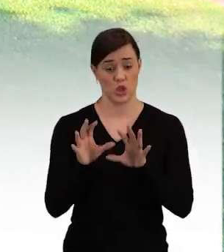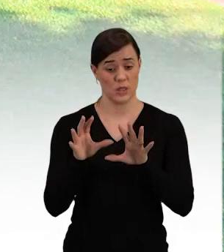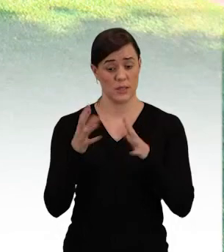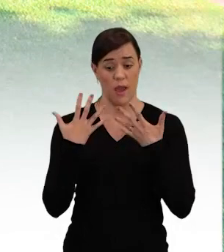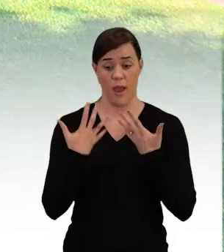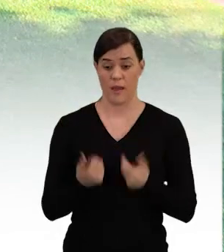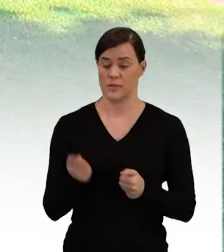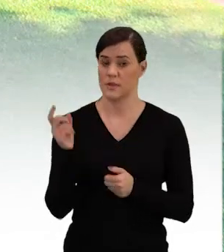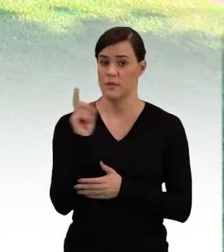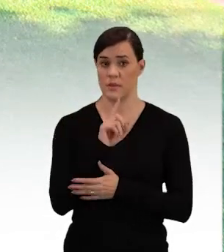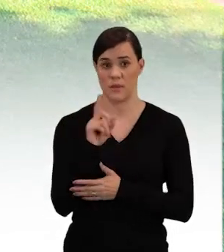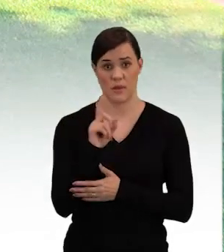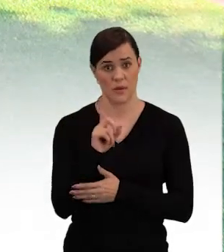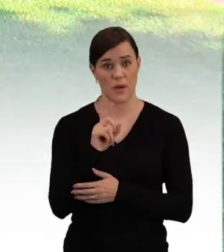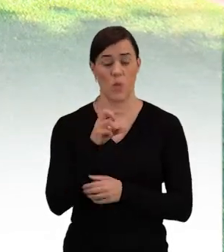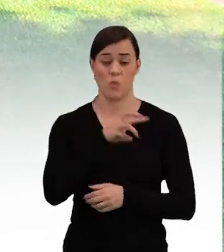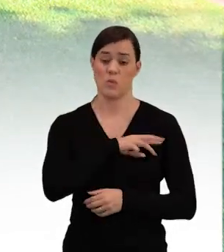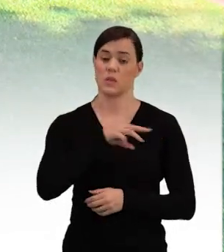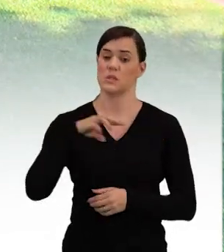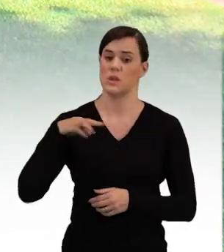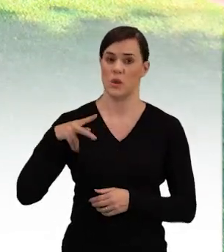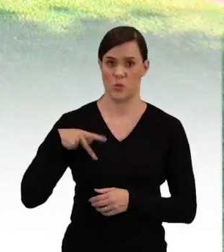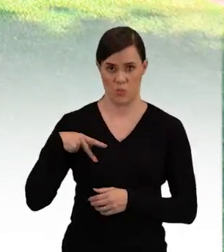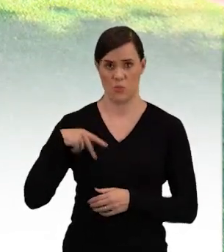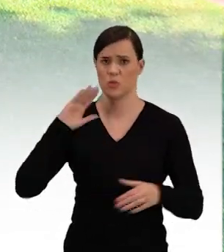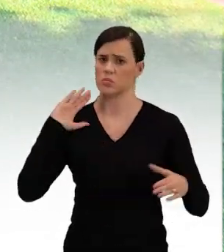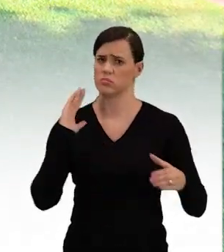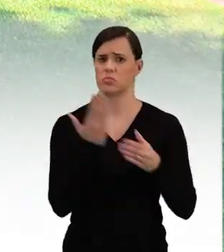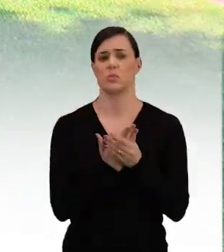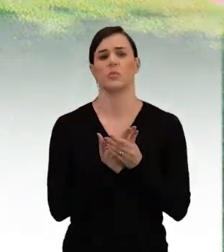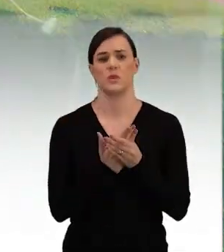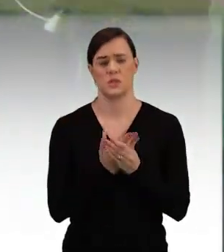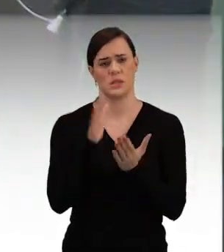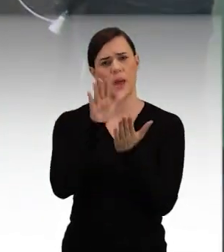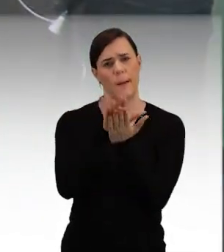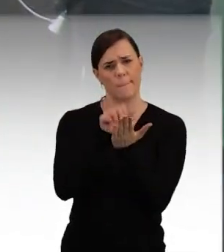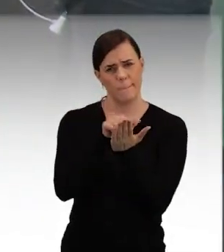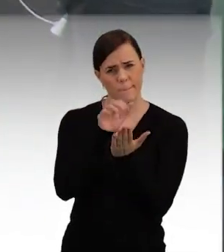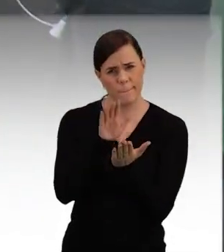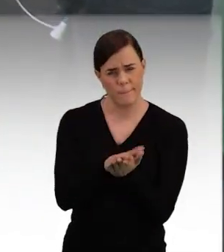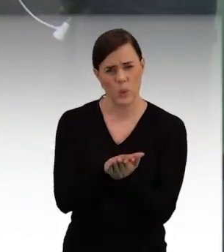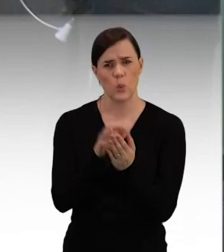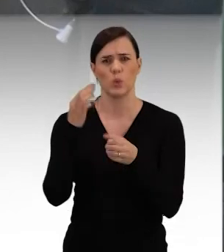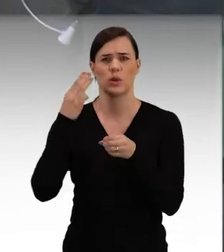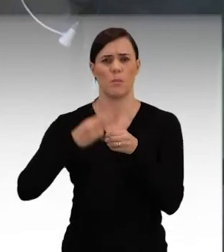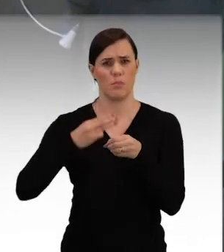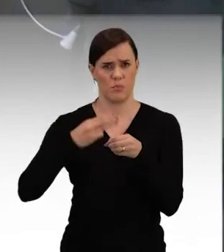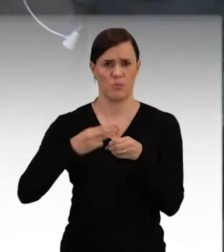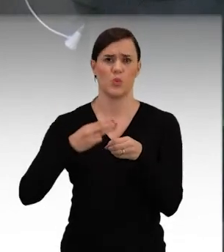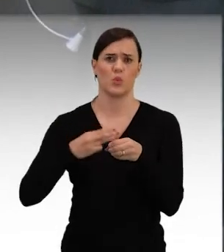que o Ministério Público possa adotar as providências, inclusive processuais em relação a multas ao